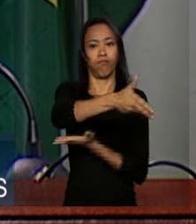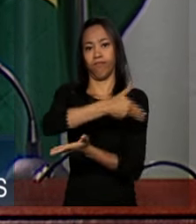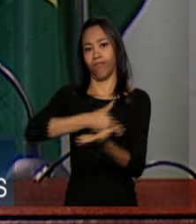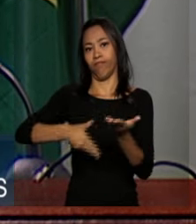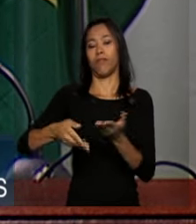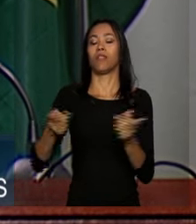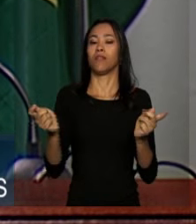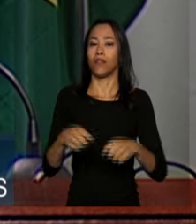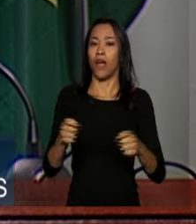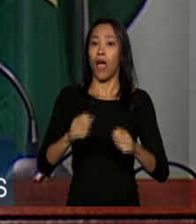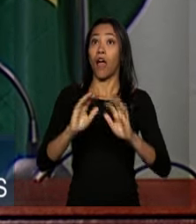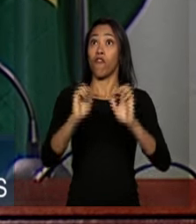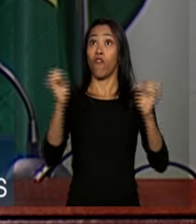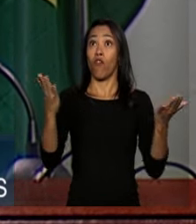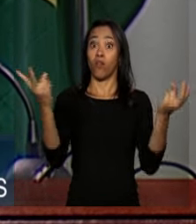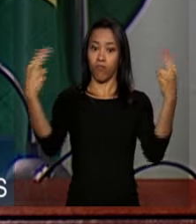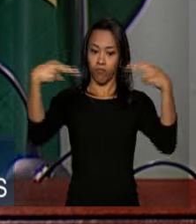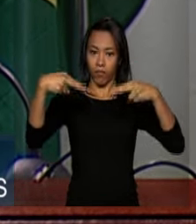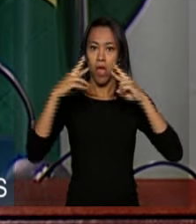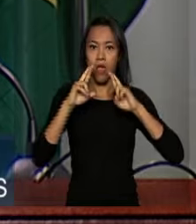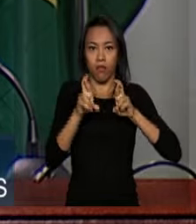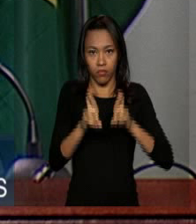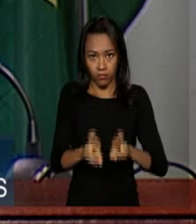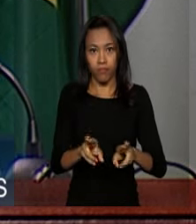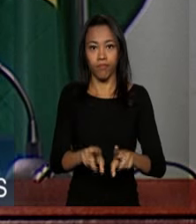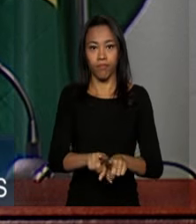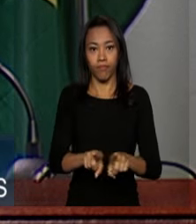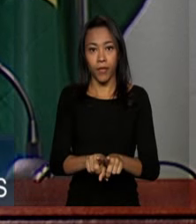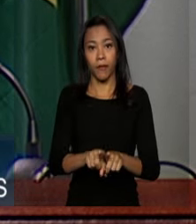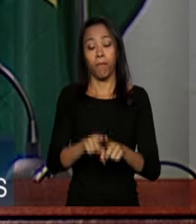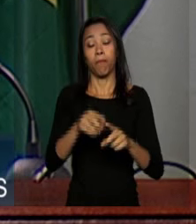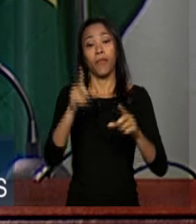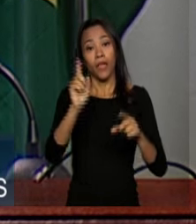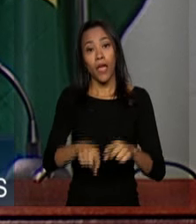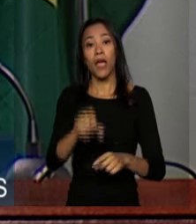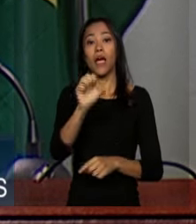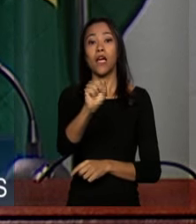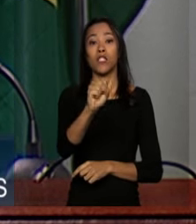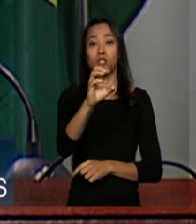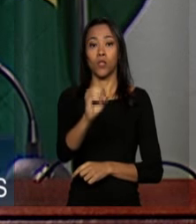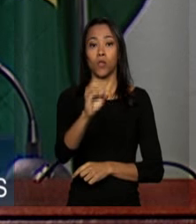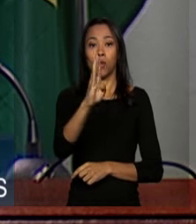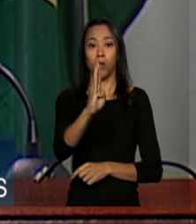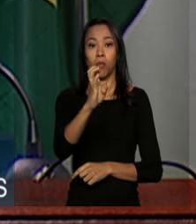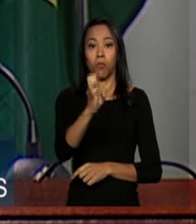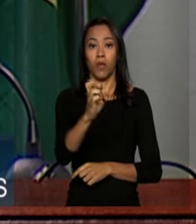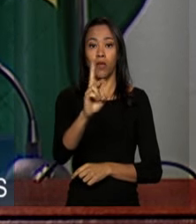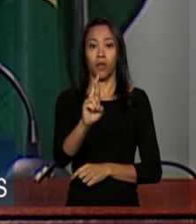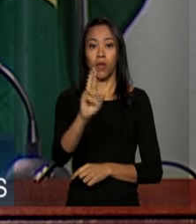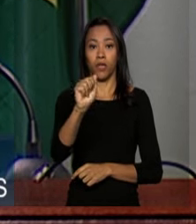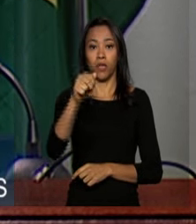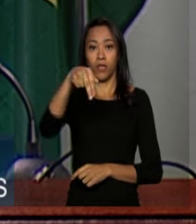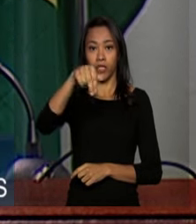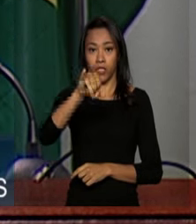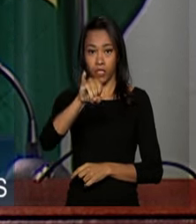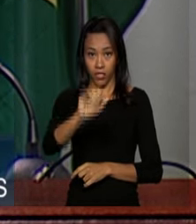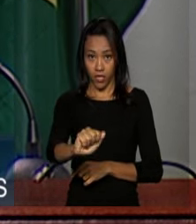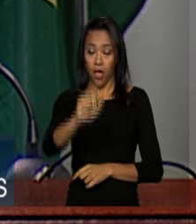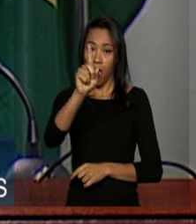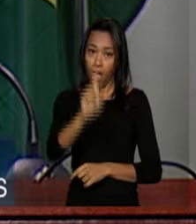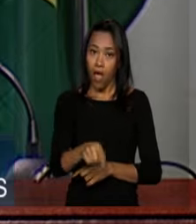a soberania popular. Essa soberania significa submissão à vontade